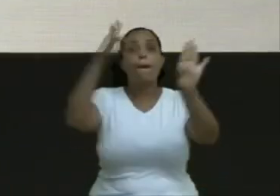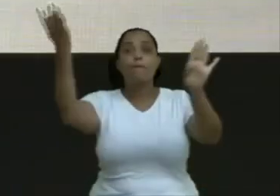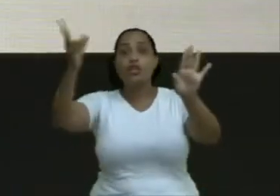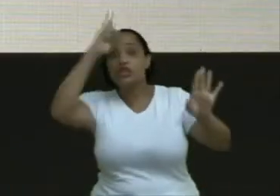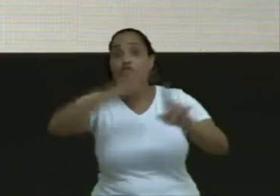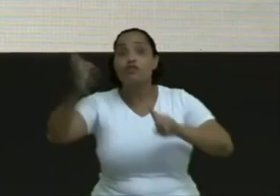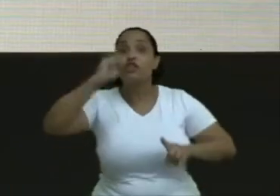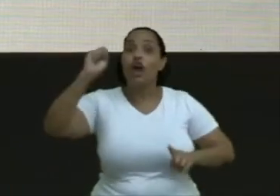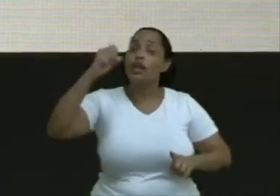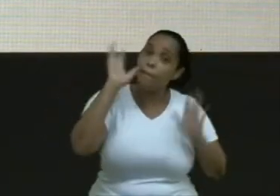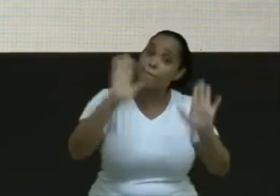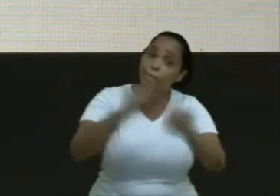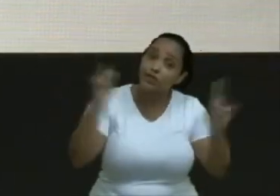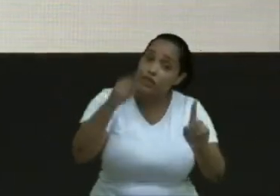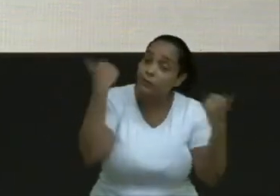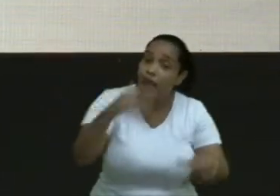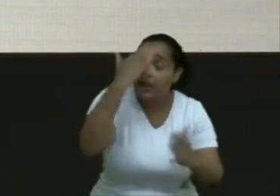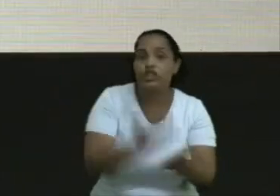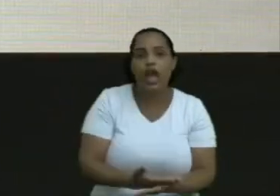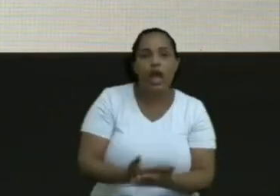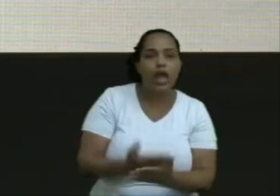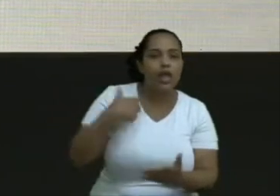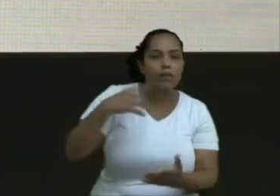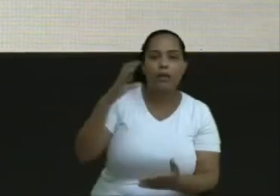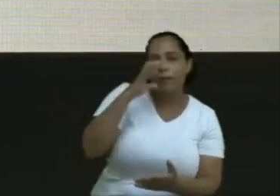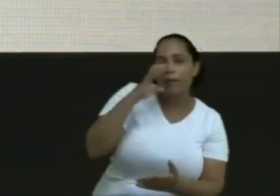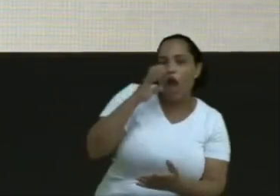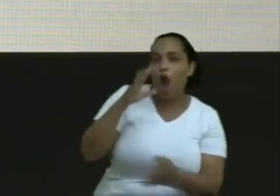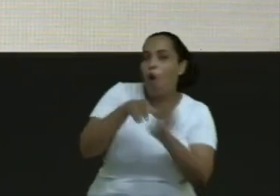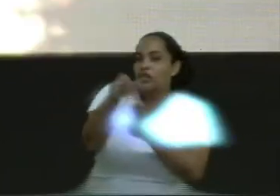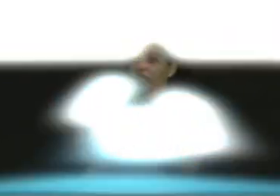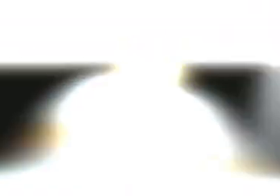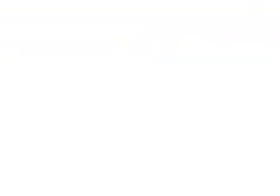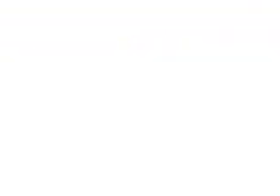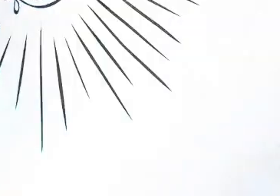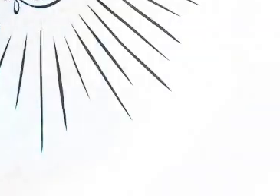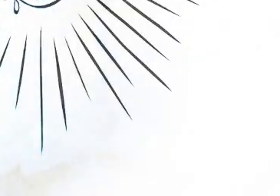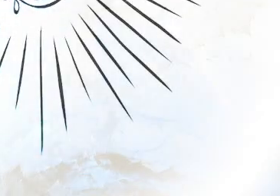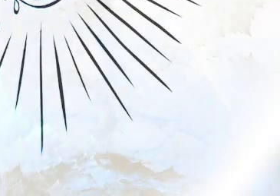história. Mas você tem que crer e ouvir os conselhos sábios de gente que inspira lealdade.